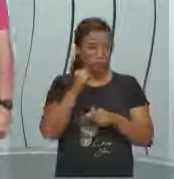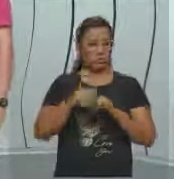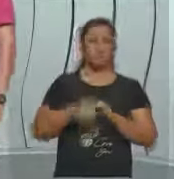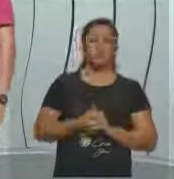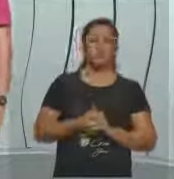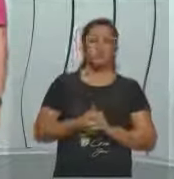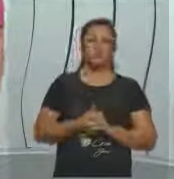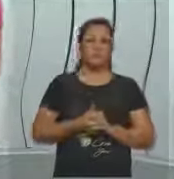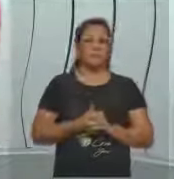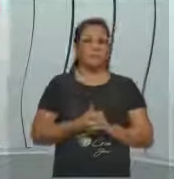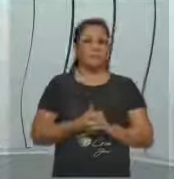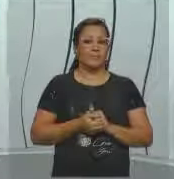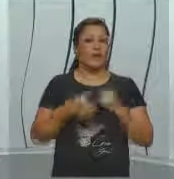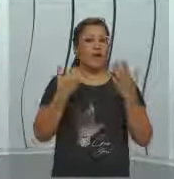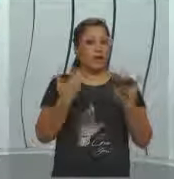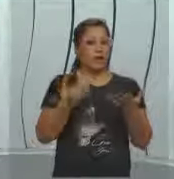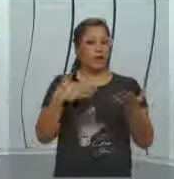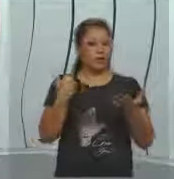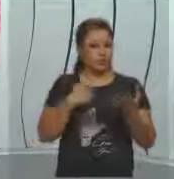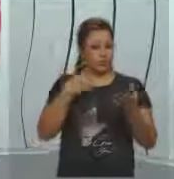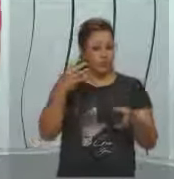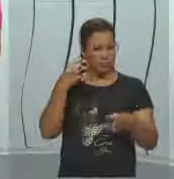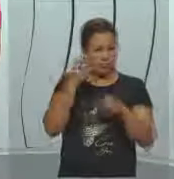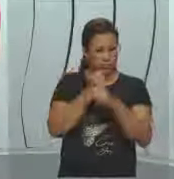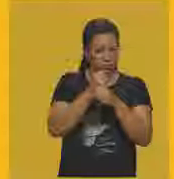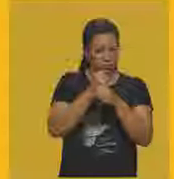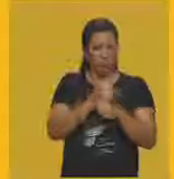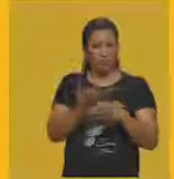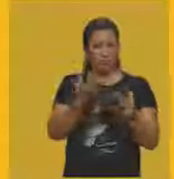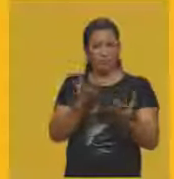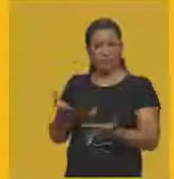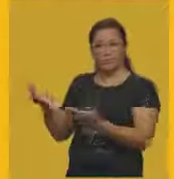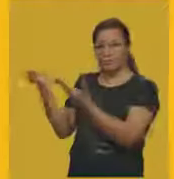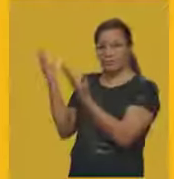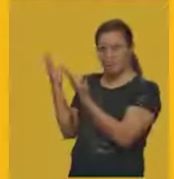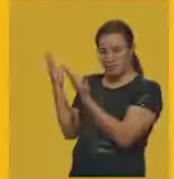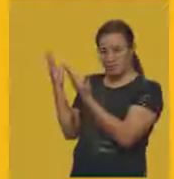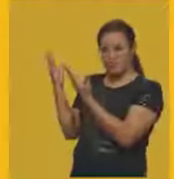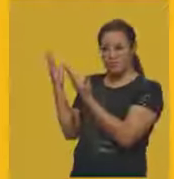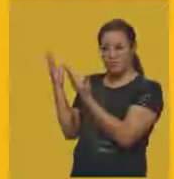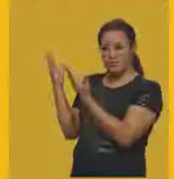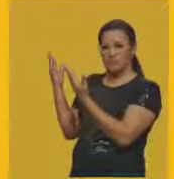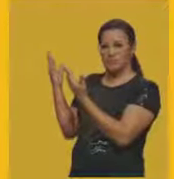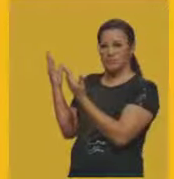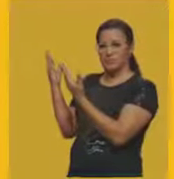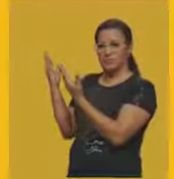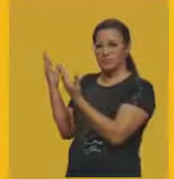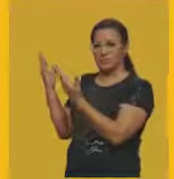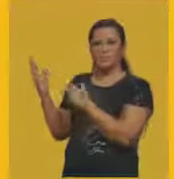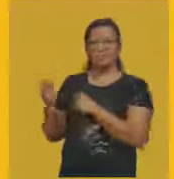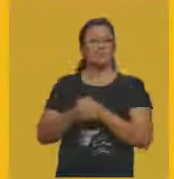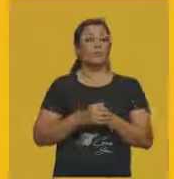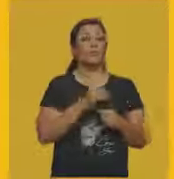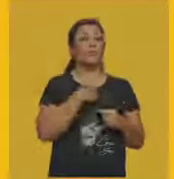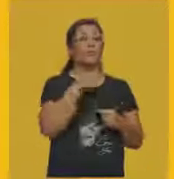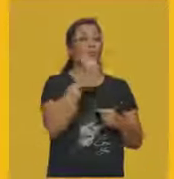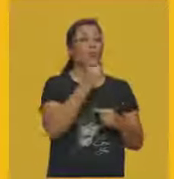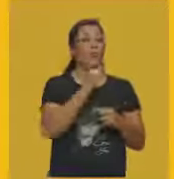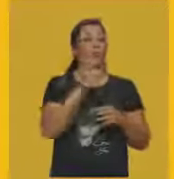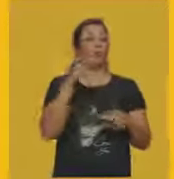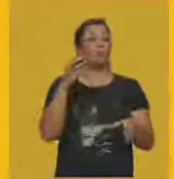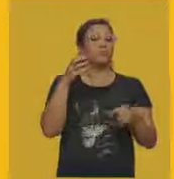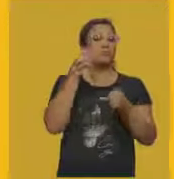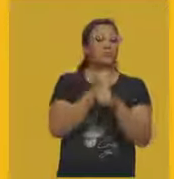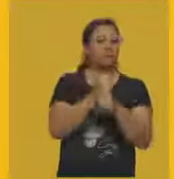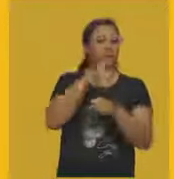ó, aplicando a equação que eu mostrei agora há pouco para vocês, corrente elétrica, que é igual a 8, isso vai ser igual a